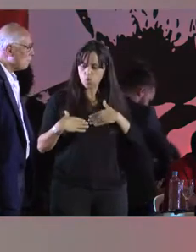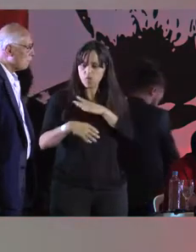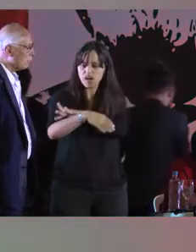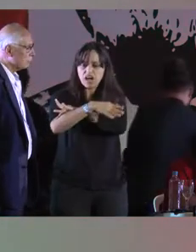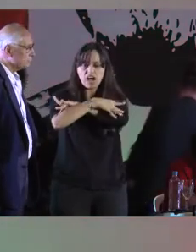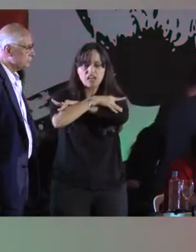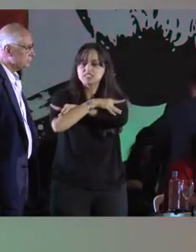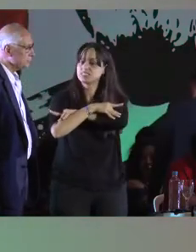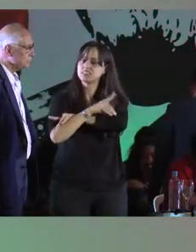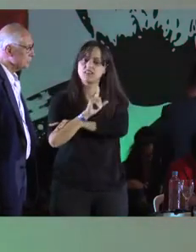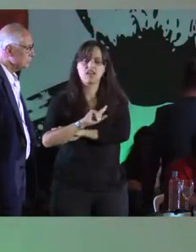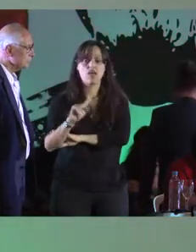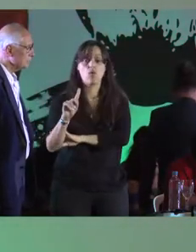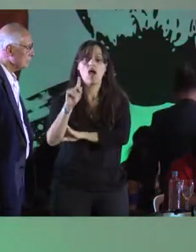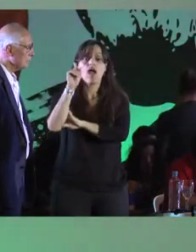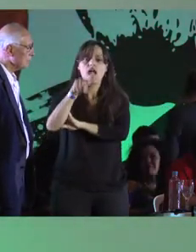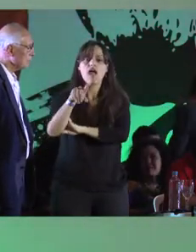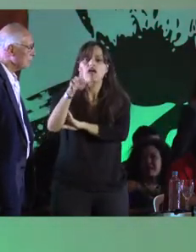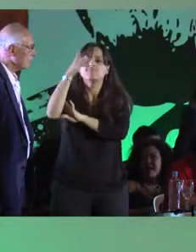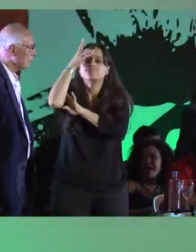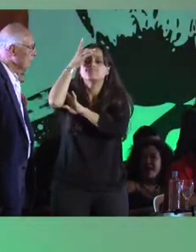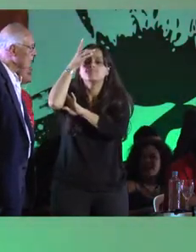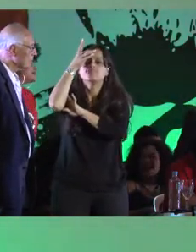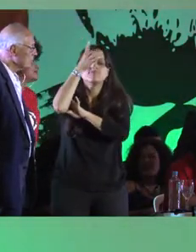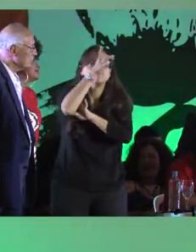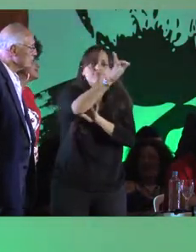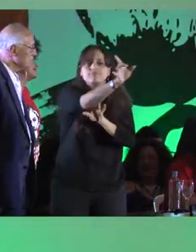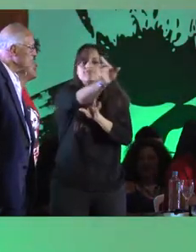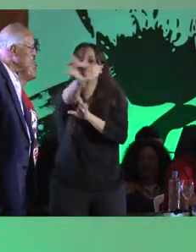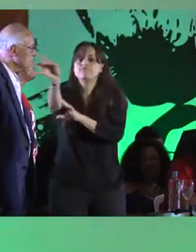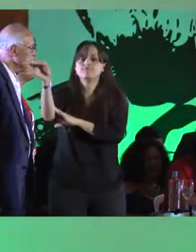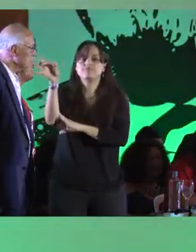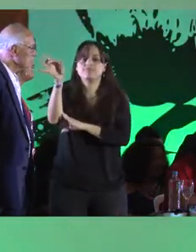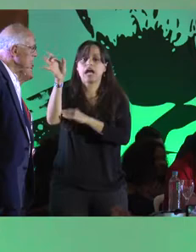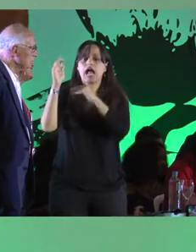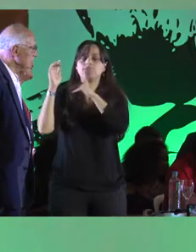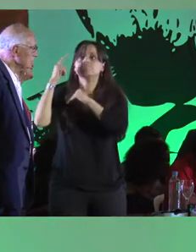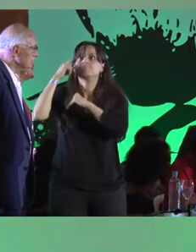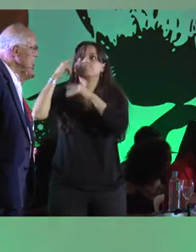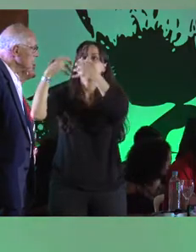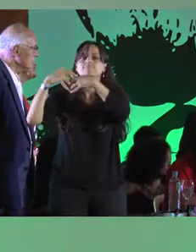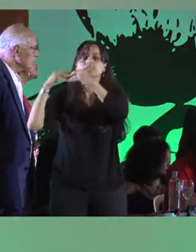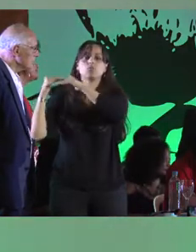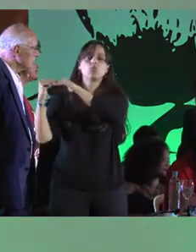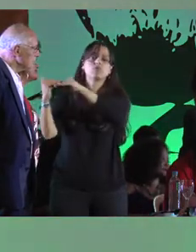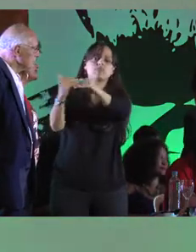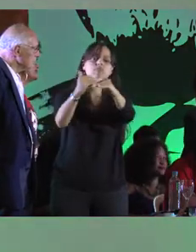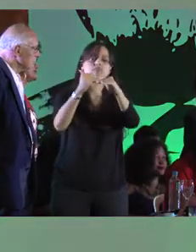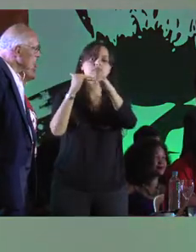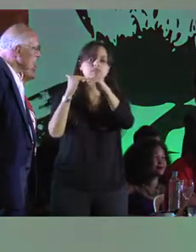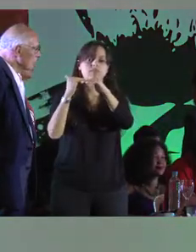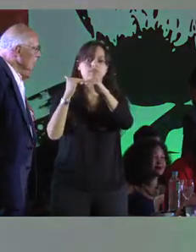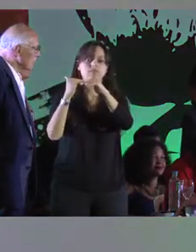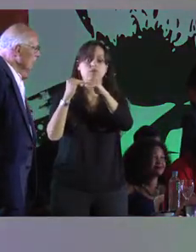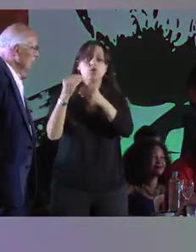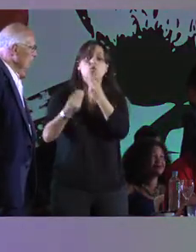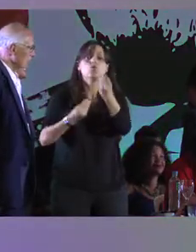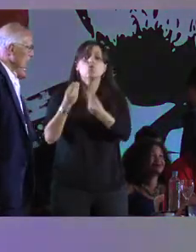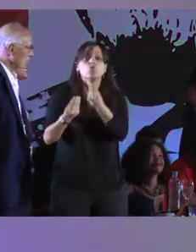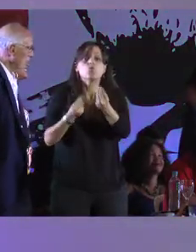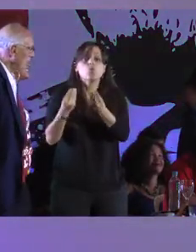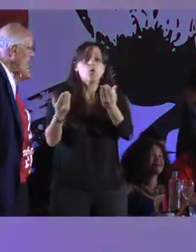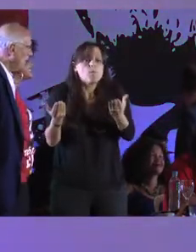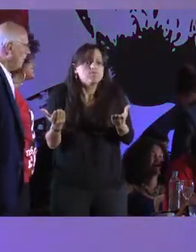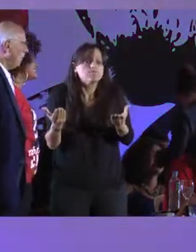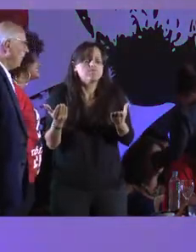criar. E essa ideia da igualdade, essa ideia da participação, essa